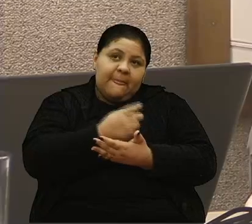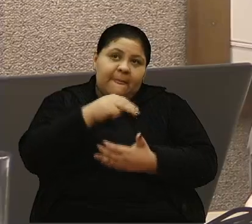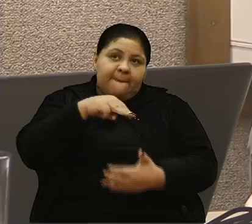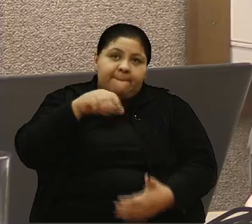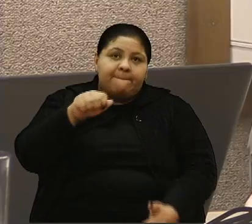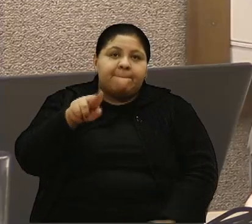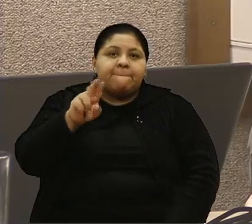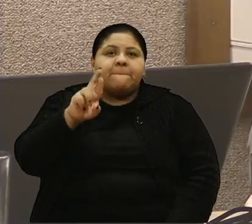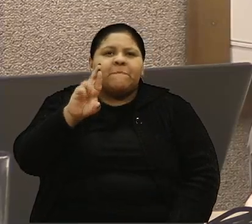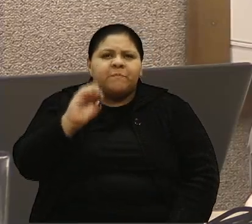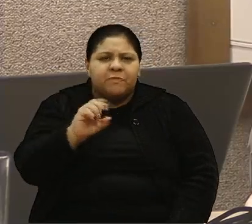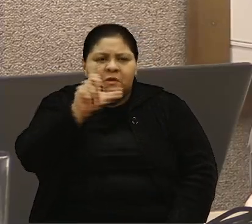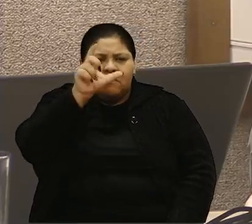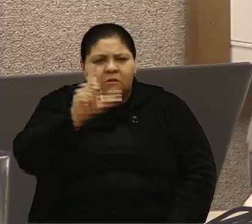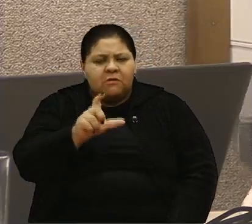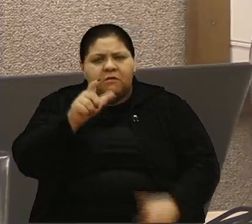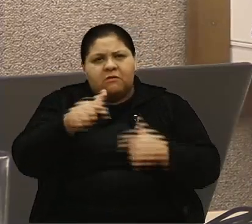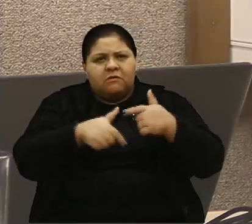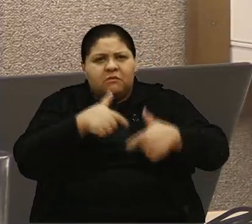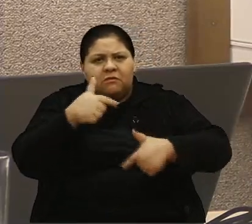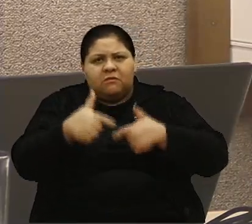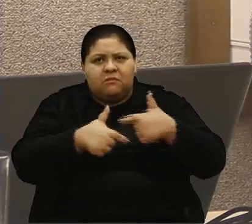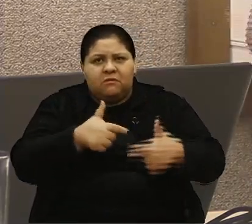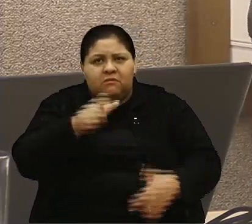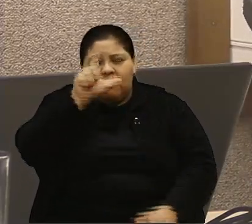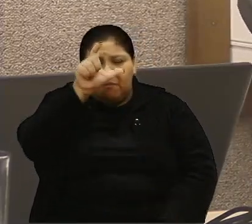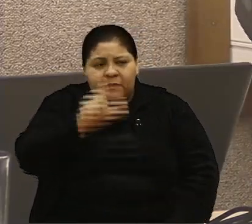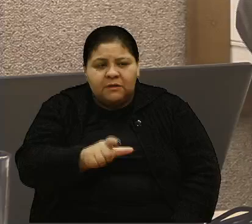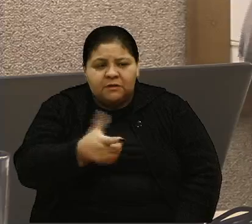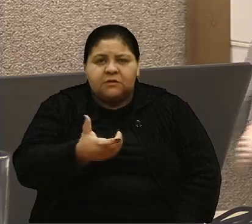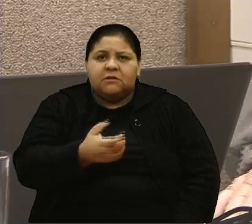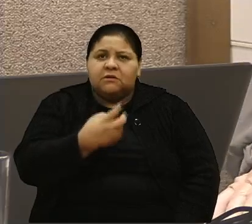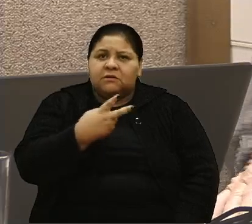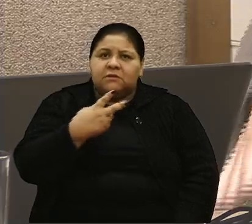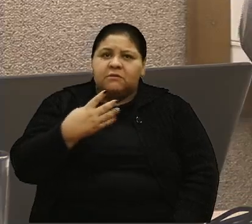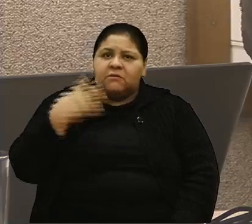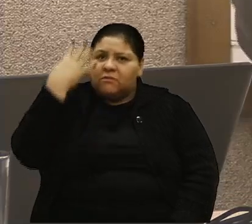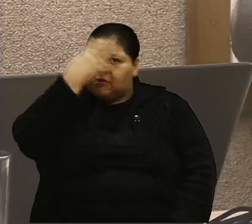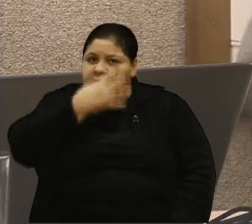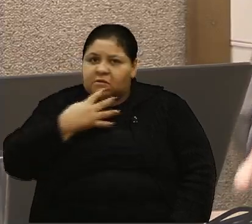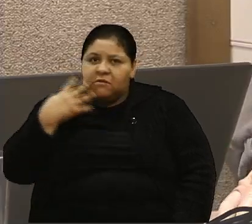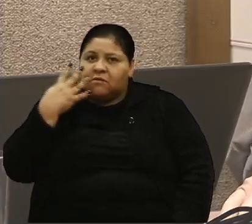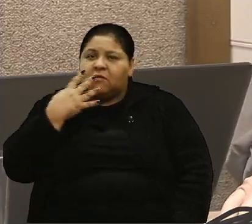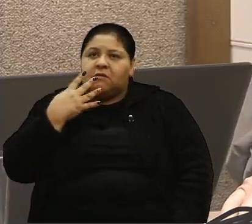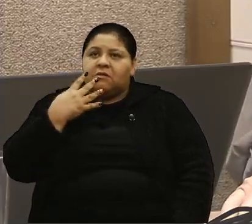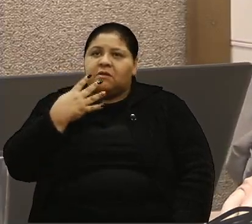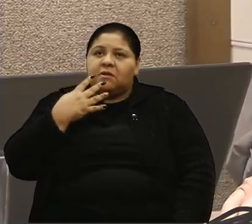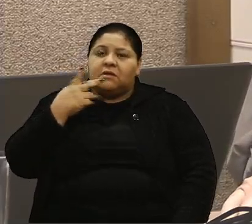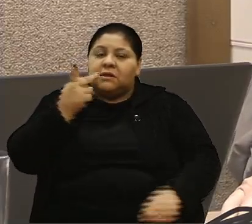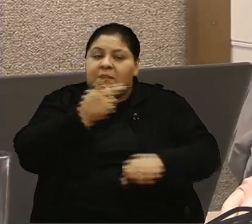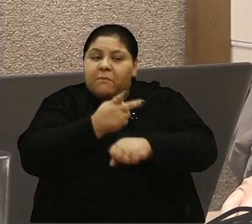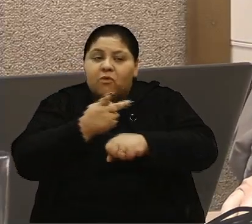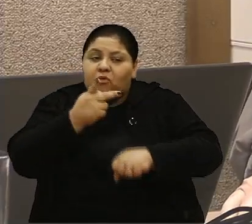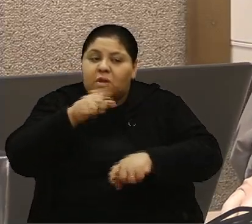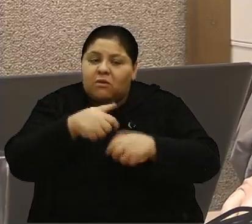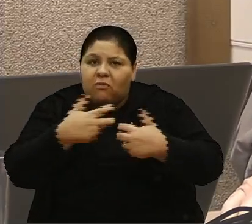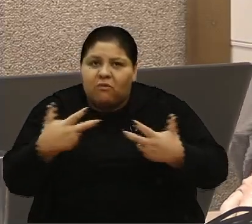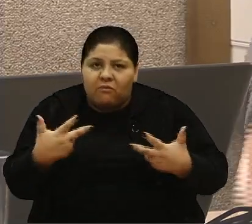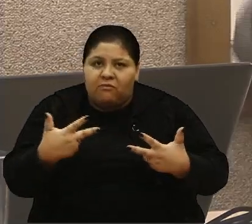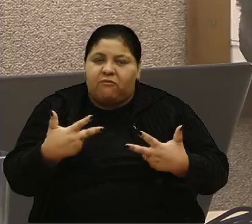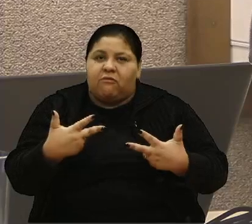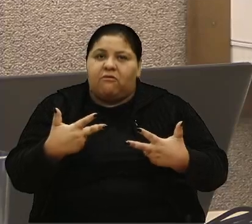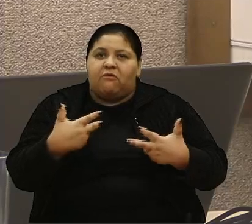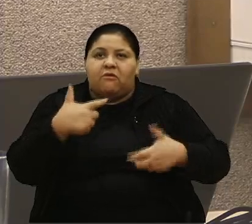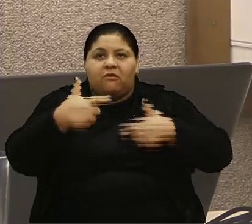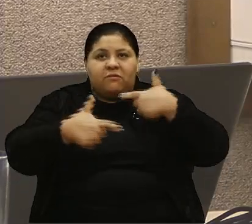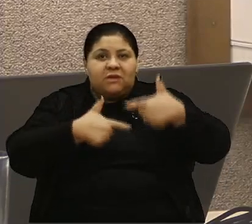trabalhador, é um orcólico, é o cara que ele 24 horas ele está correndo atrás de alguma coisa, prestando